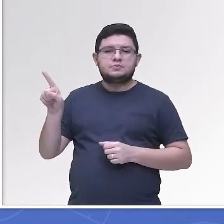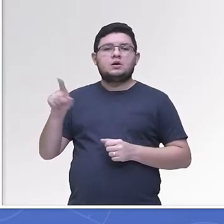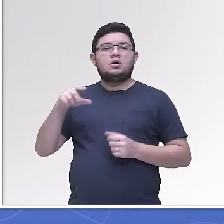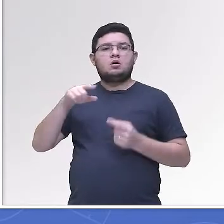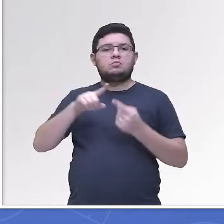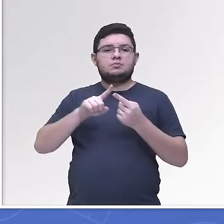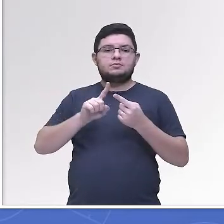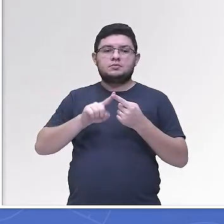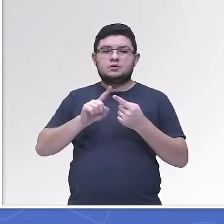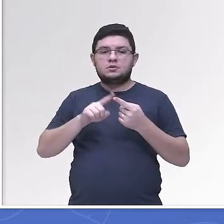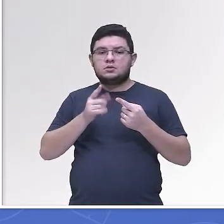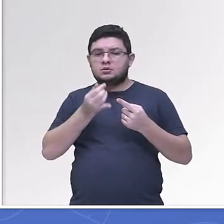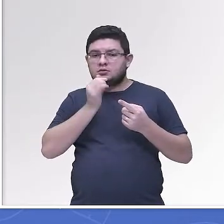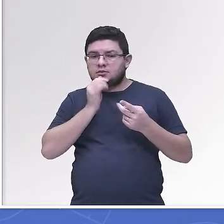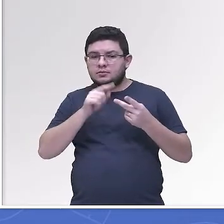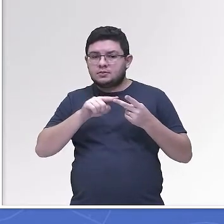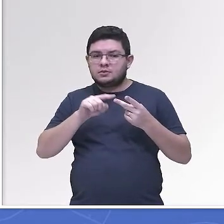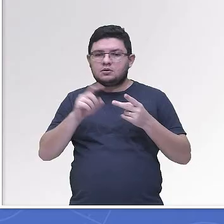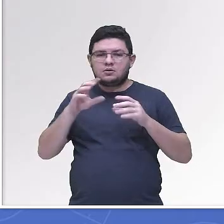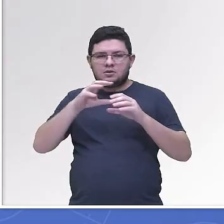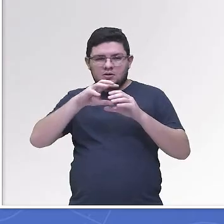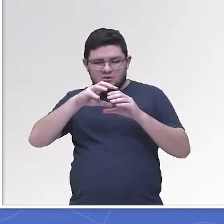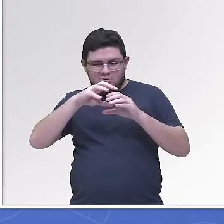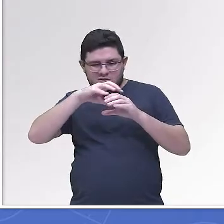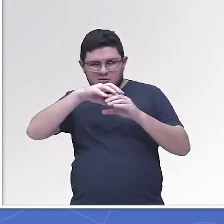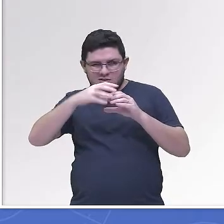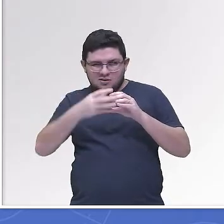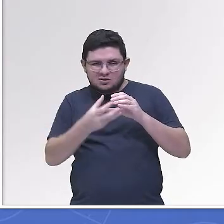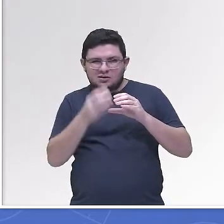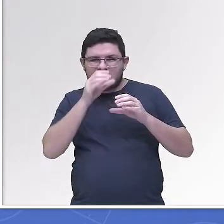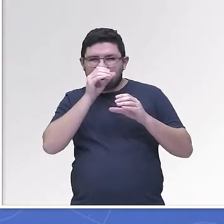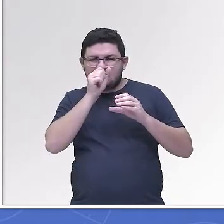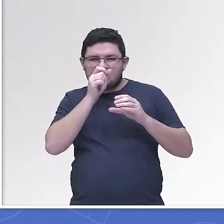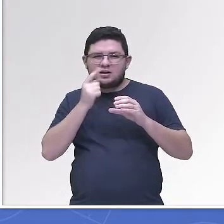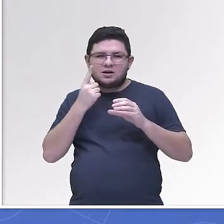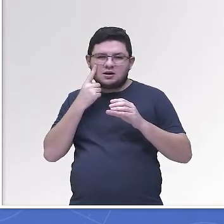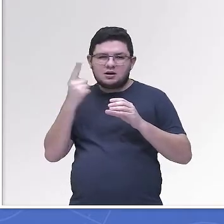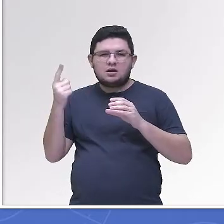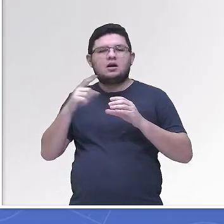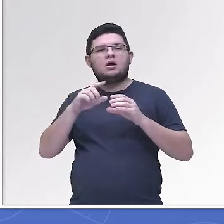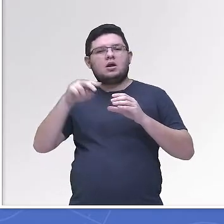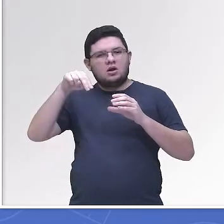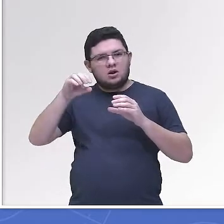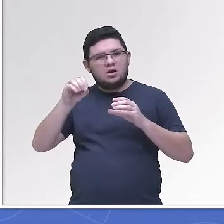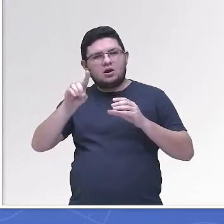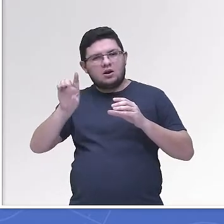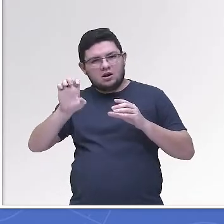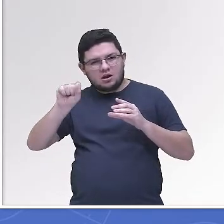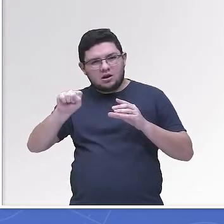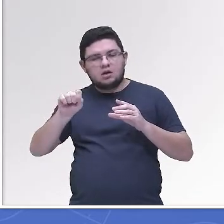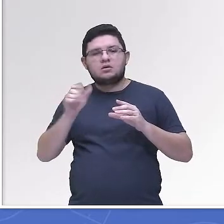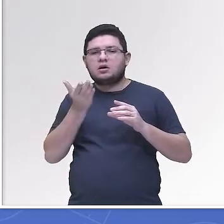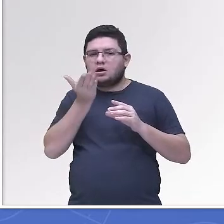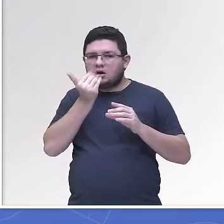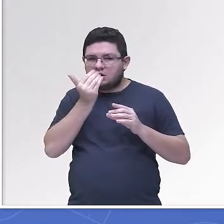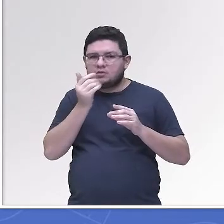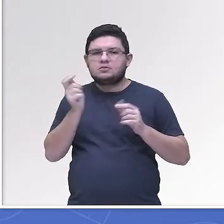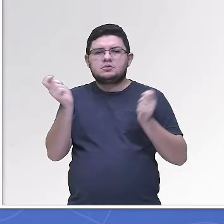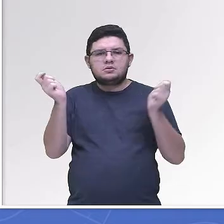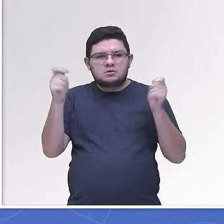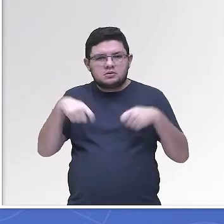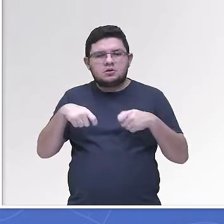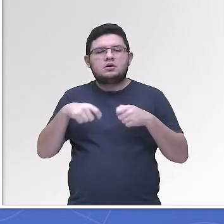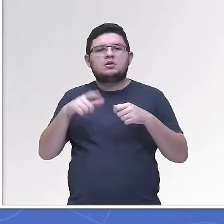é que as nozes são muito caras, como é que eu vou repor o triptofano através de nozes? Castanha de caju, castanha